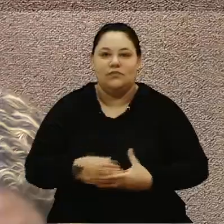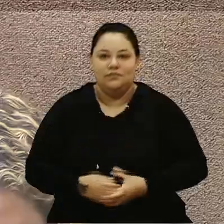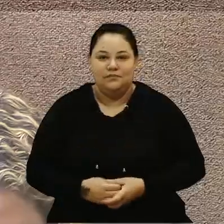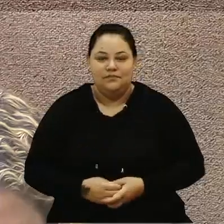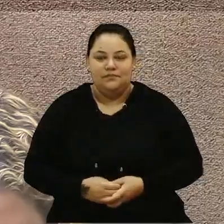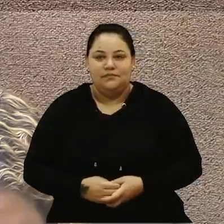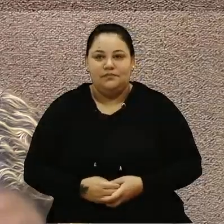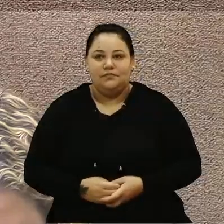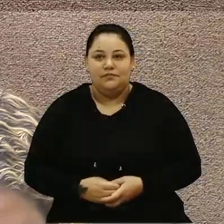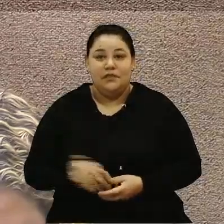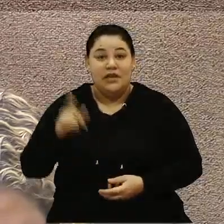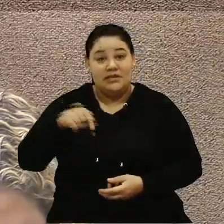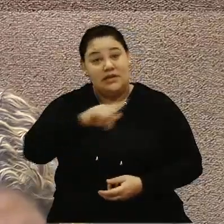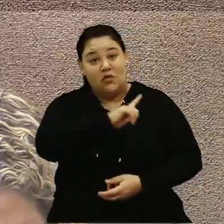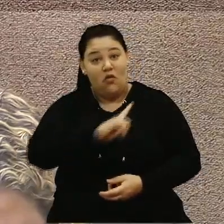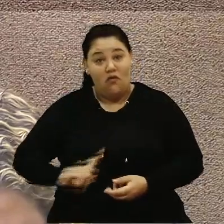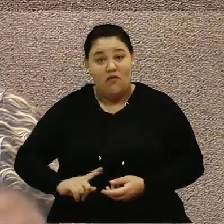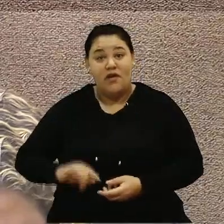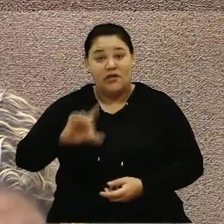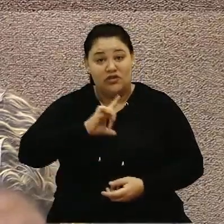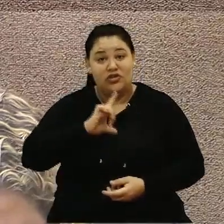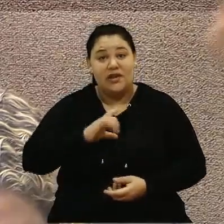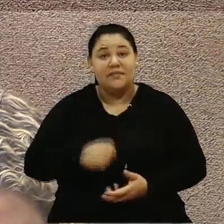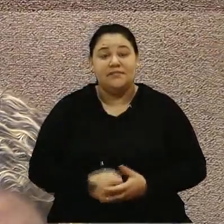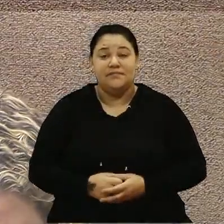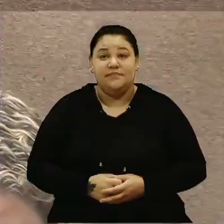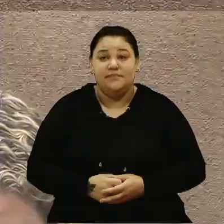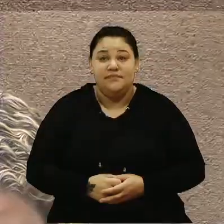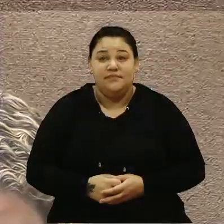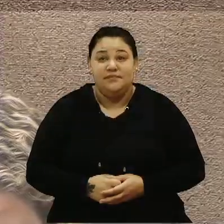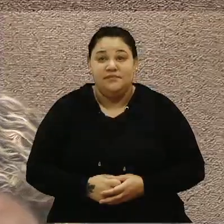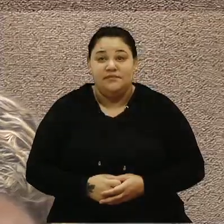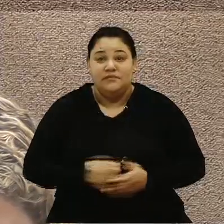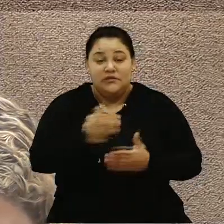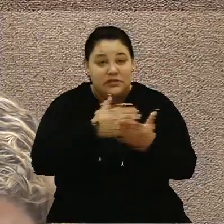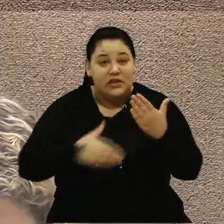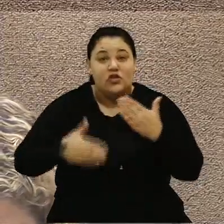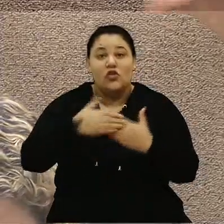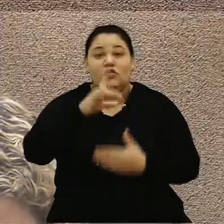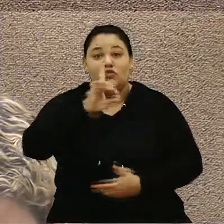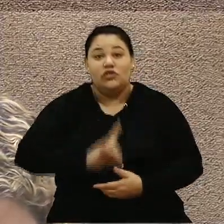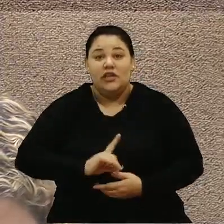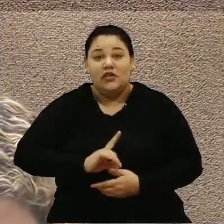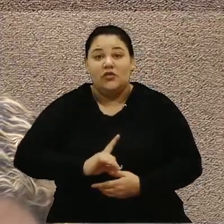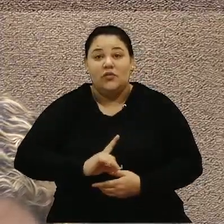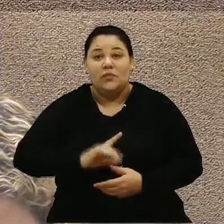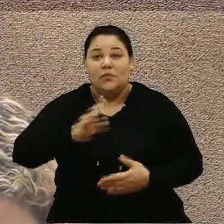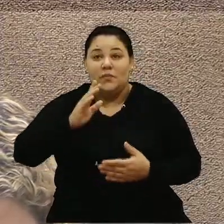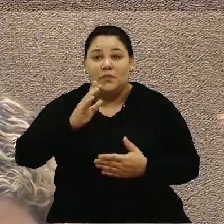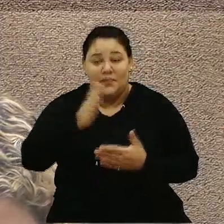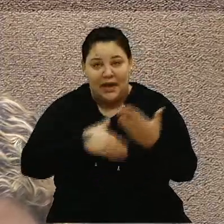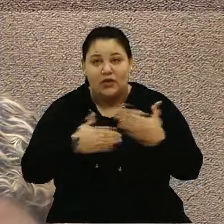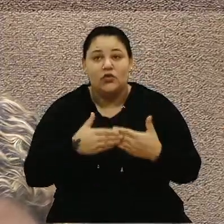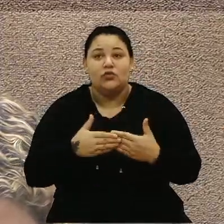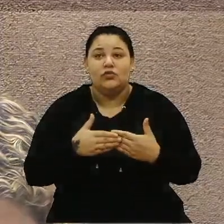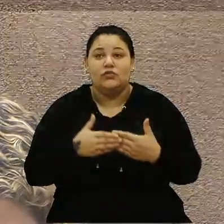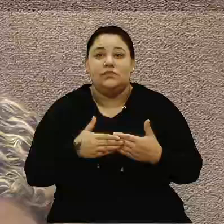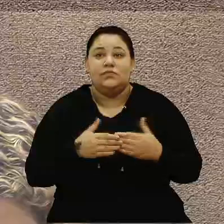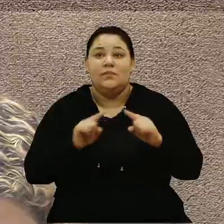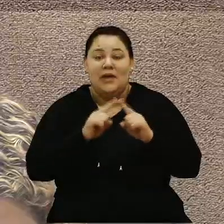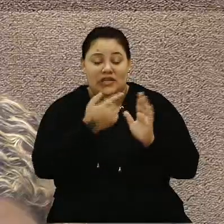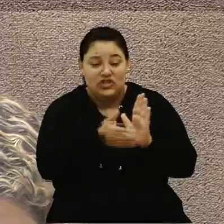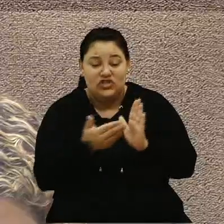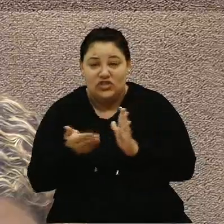Esse é o governo que nós temos, que dá todos os direitos para tudo que não presta e tira todos os